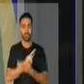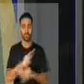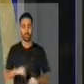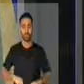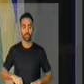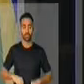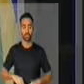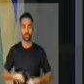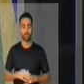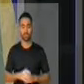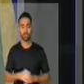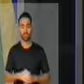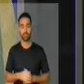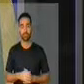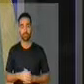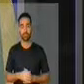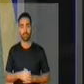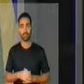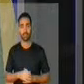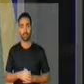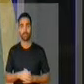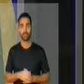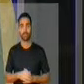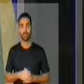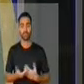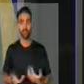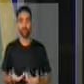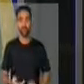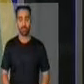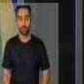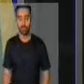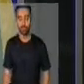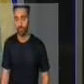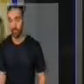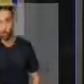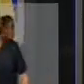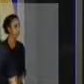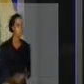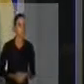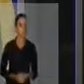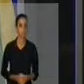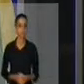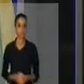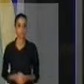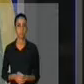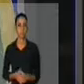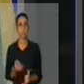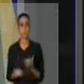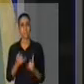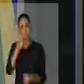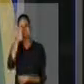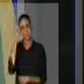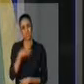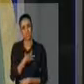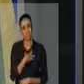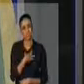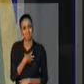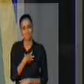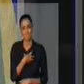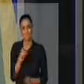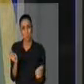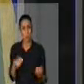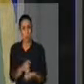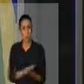essa doença, a uma sensação de impotência. E,